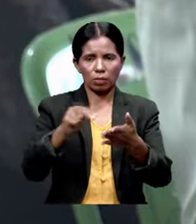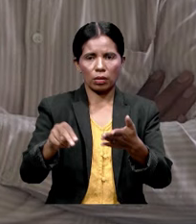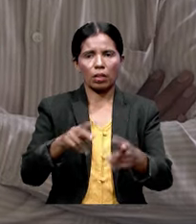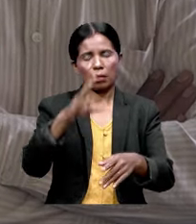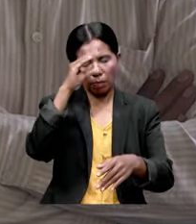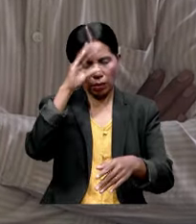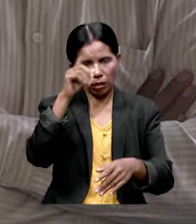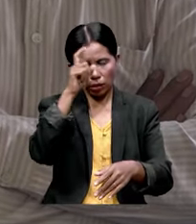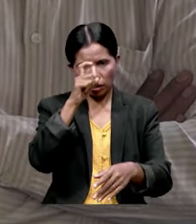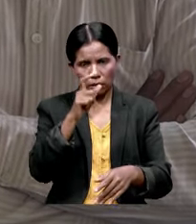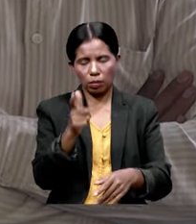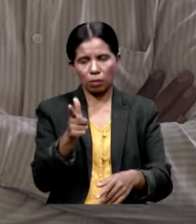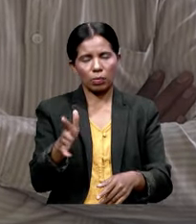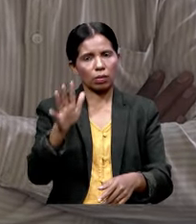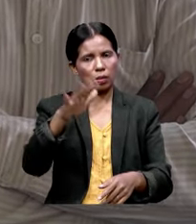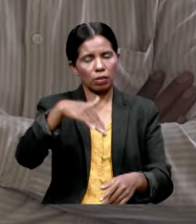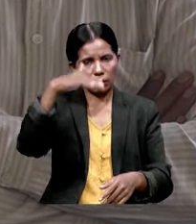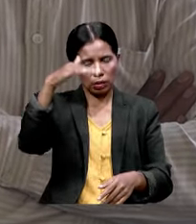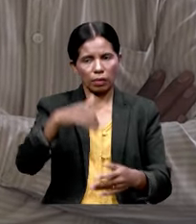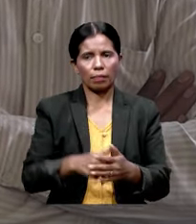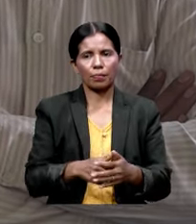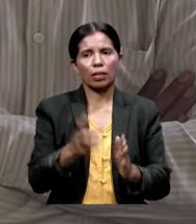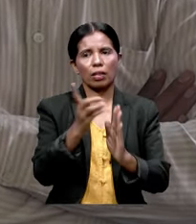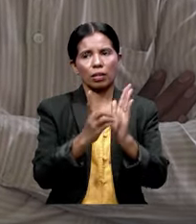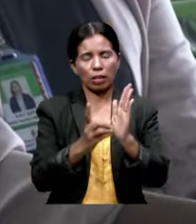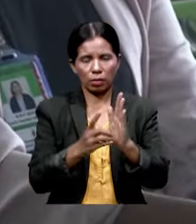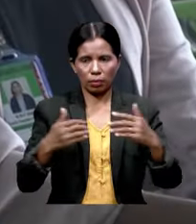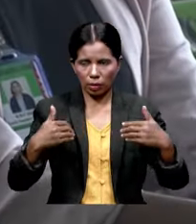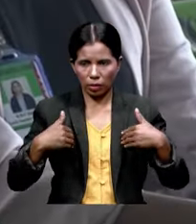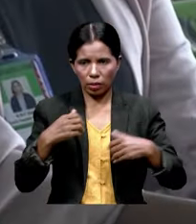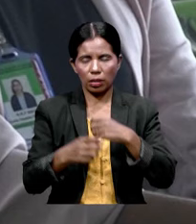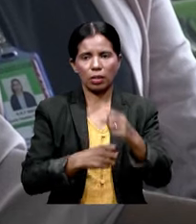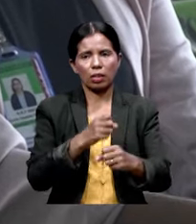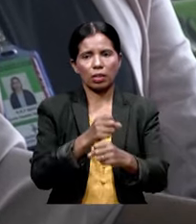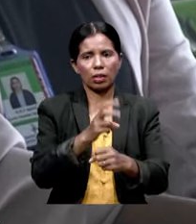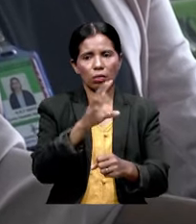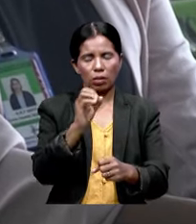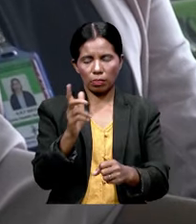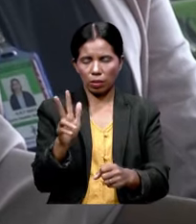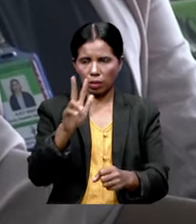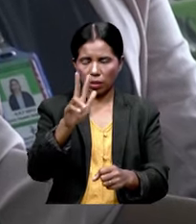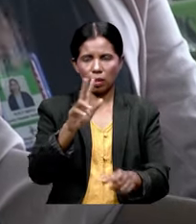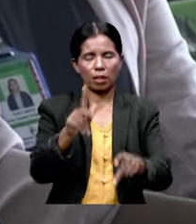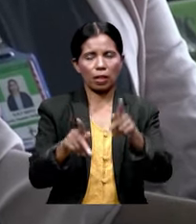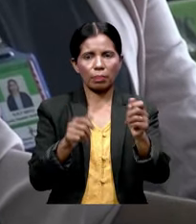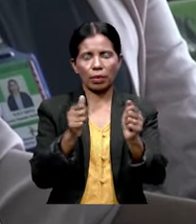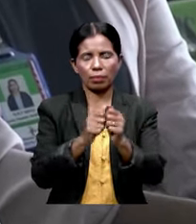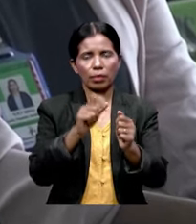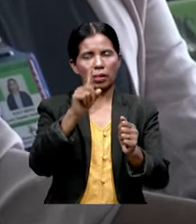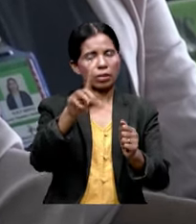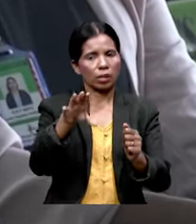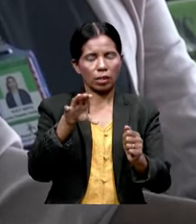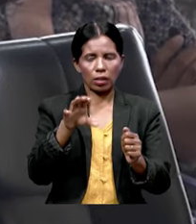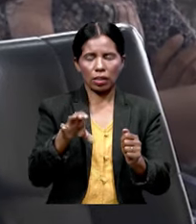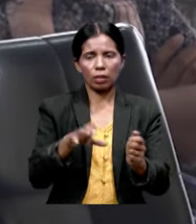ho idade ruanulu resin lima baleten. No tirados nebe iha, o sitina rihun rua tolu to agora cidadão atu sida resin la